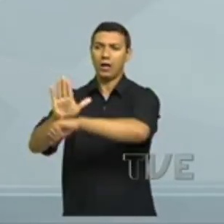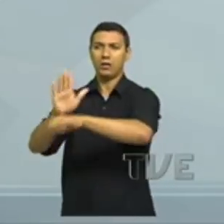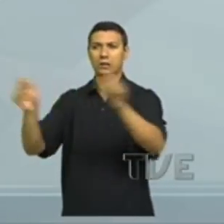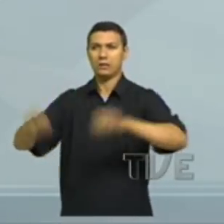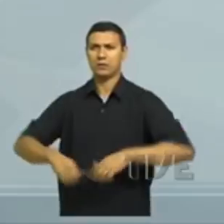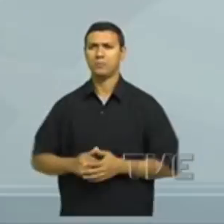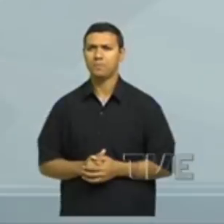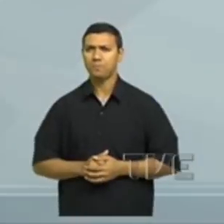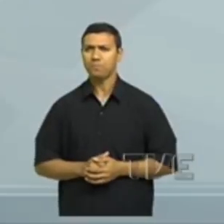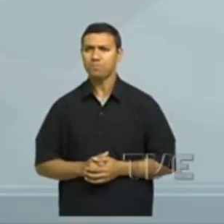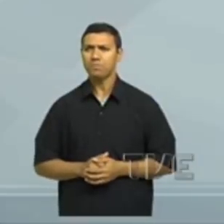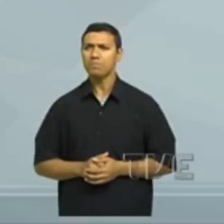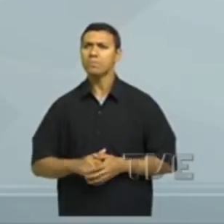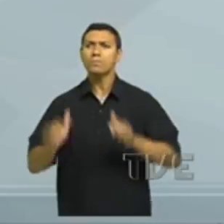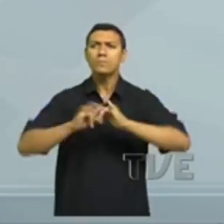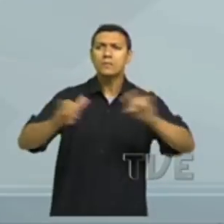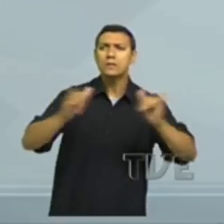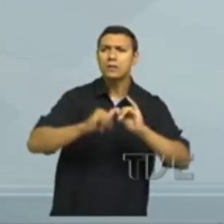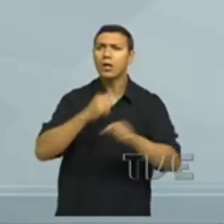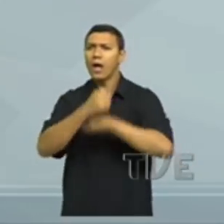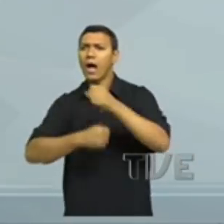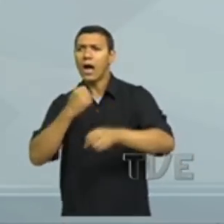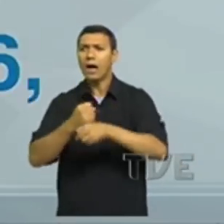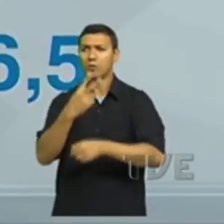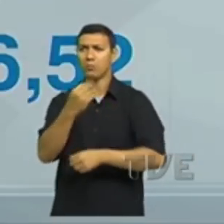2014, a dedução para dependentes está em